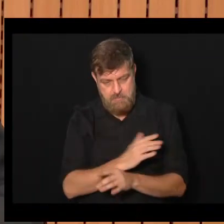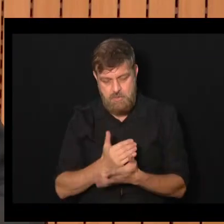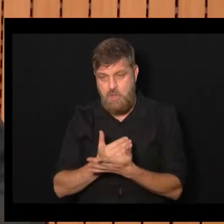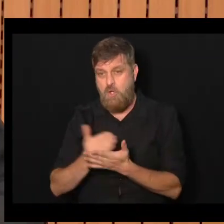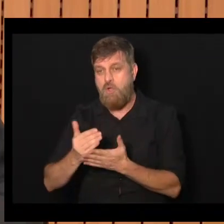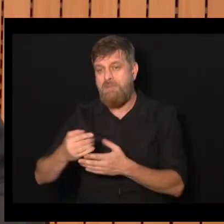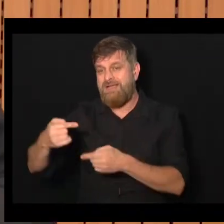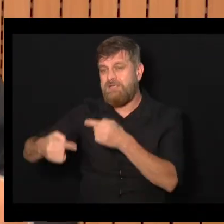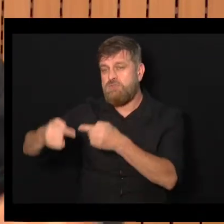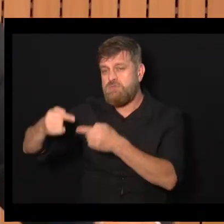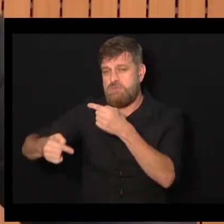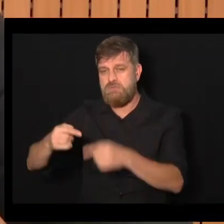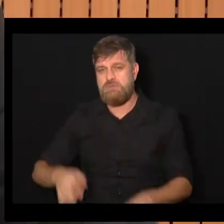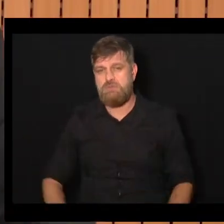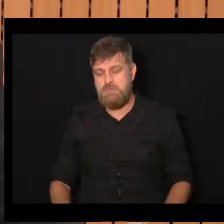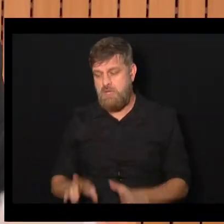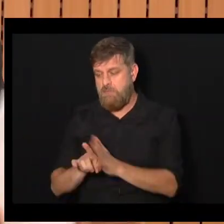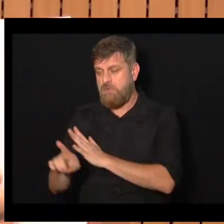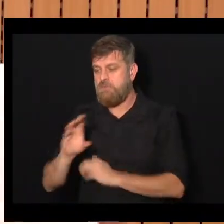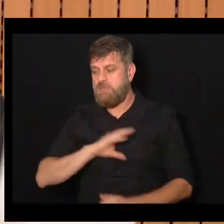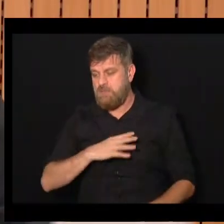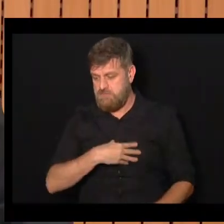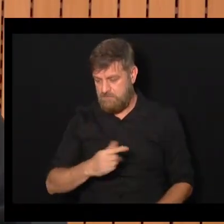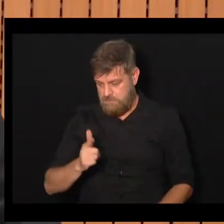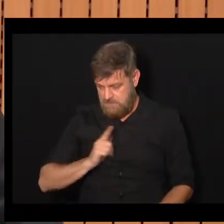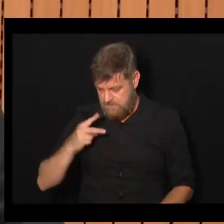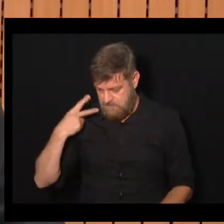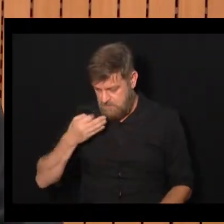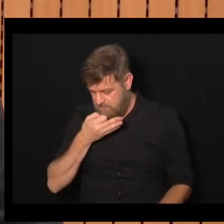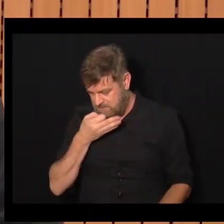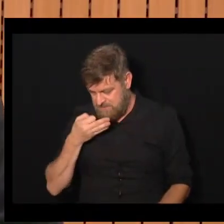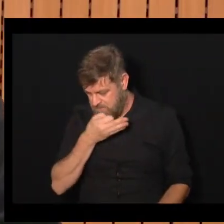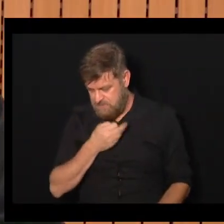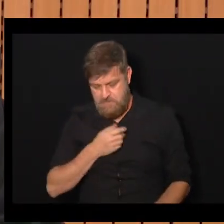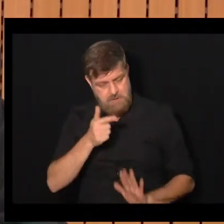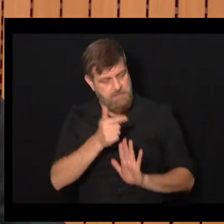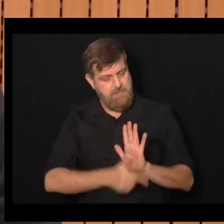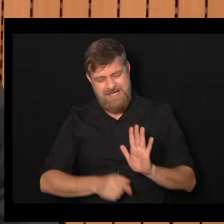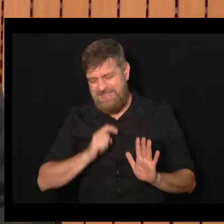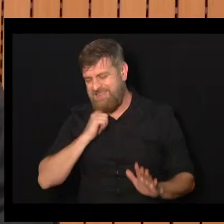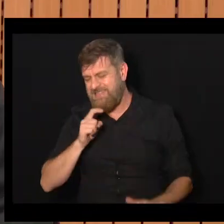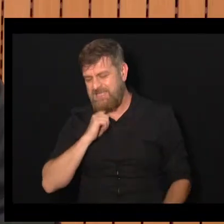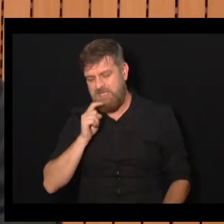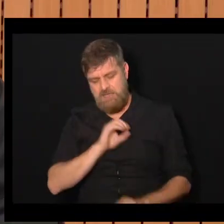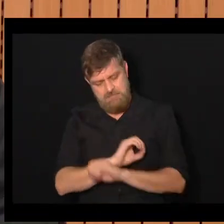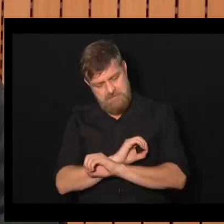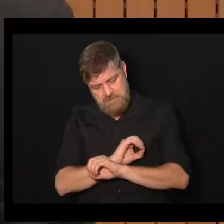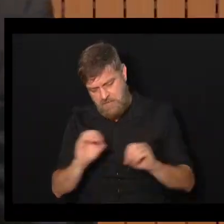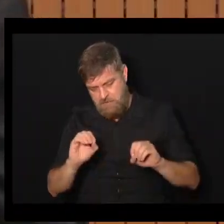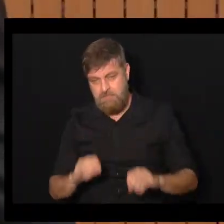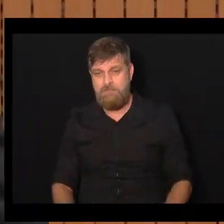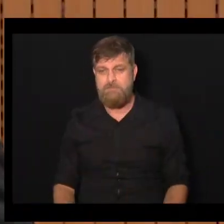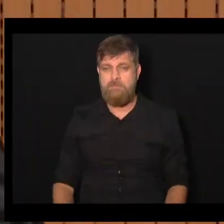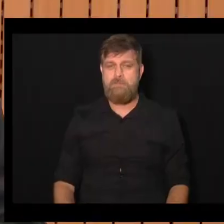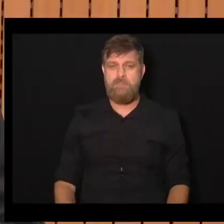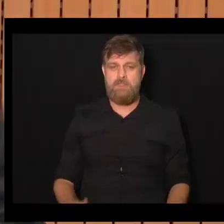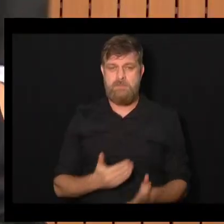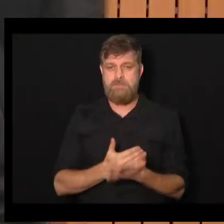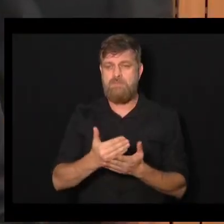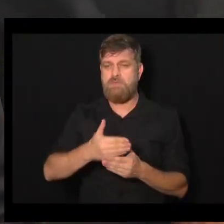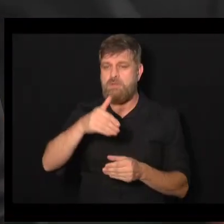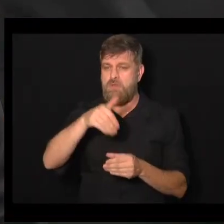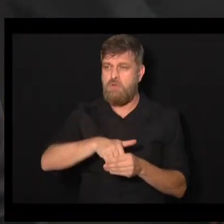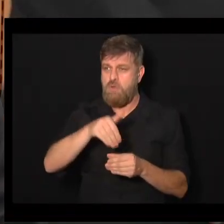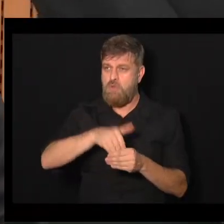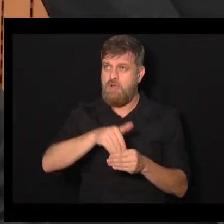projeto, a matéria entra em discussão. Indago do vereador Campos Filho, se há vereador inscrito a discuti-lo. Não há vereadores a discutir, senhor presidente. Não havendo vereadores inscritos